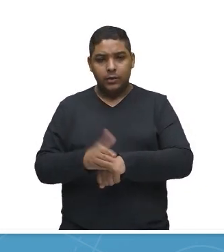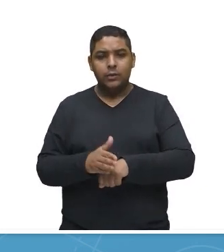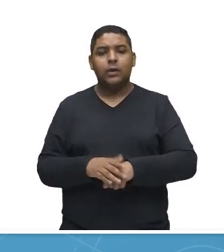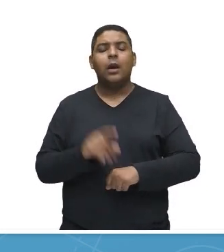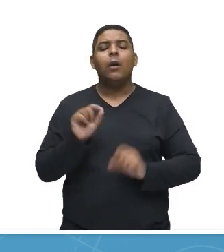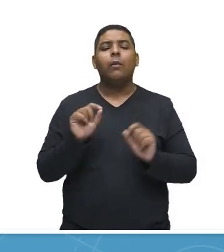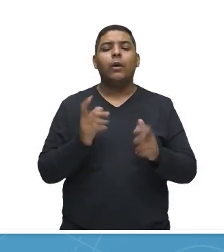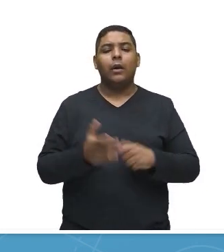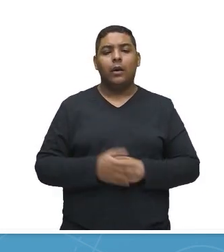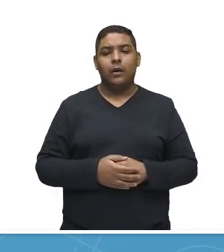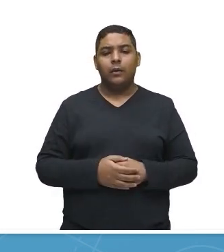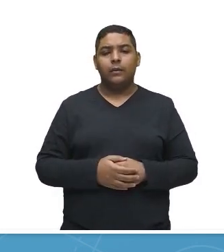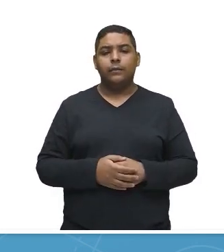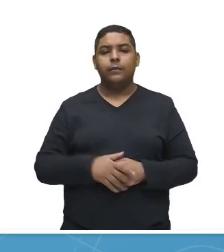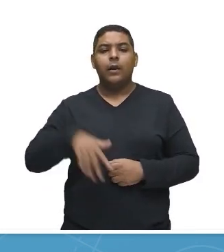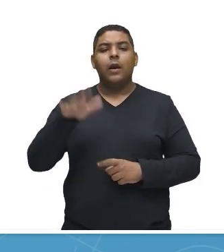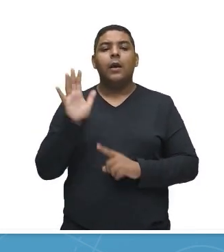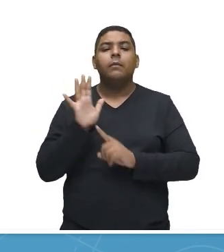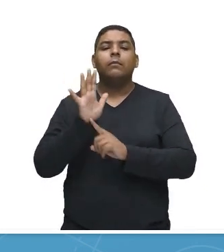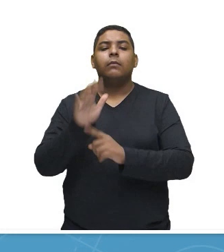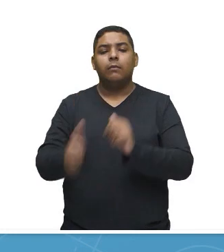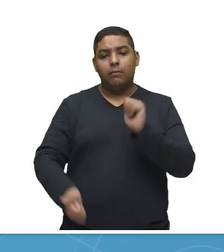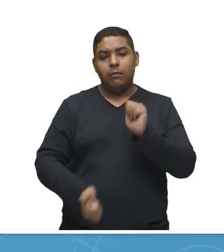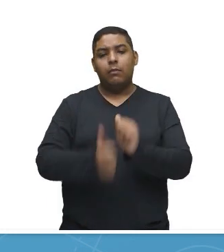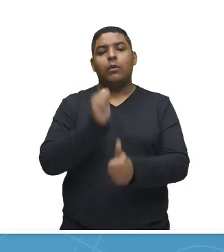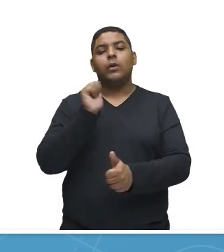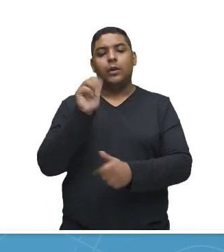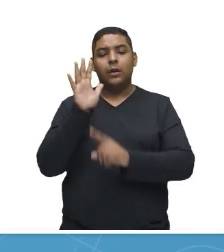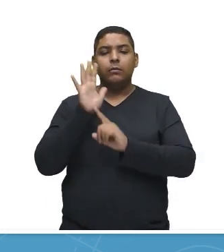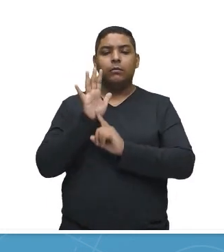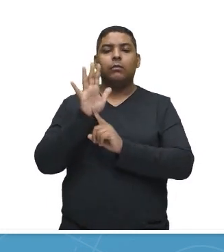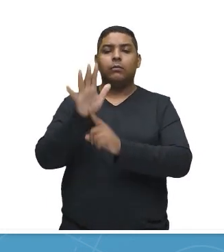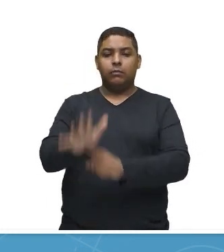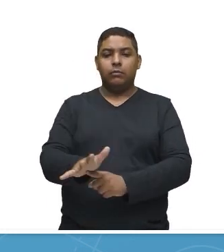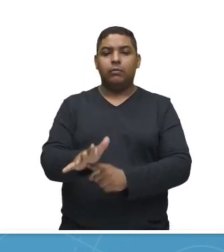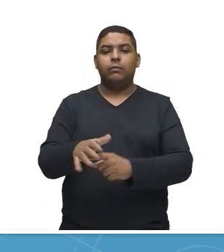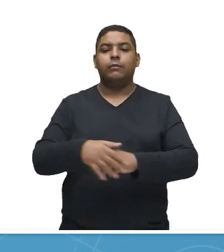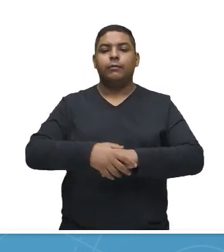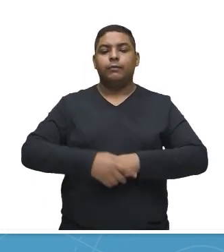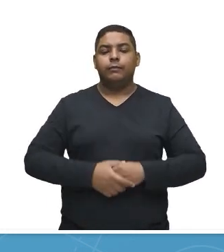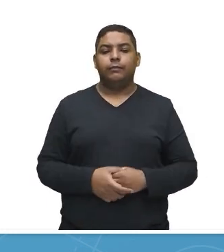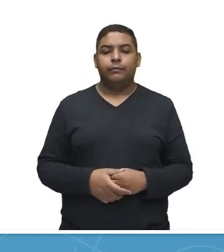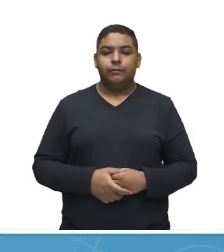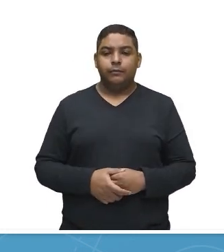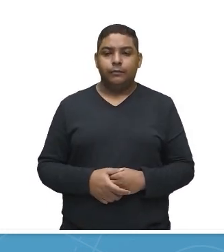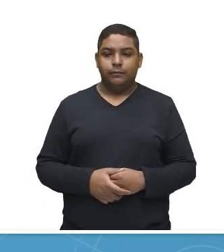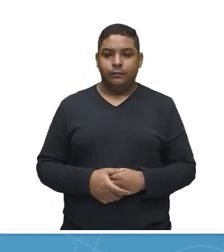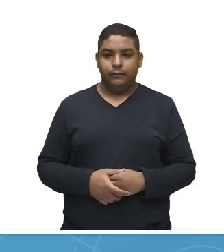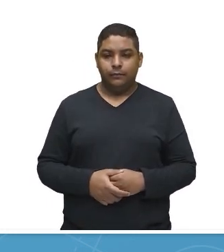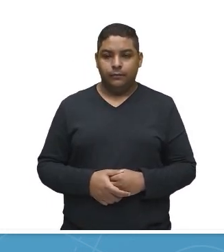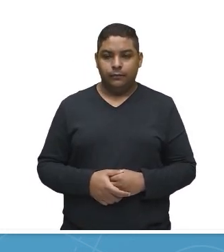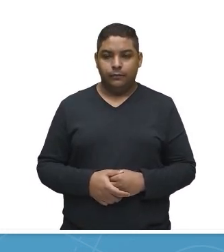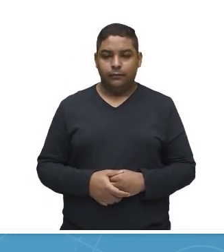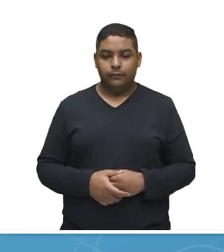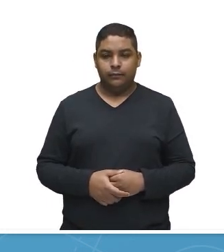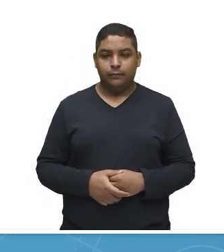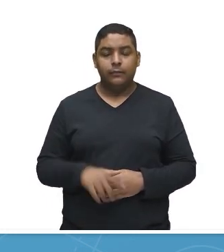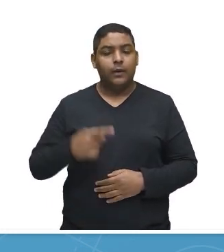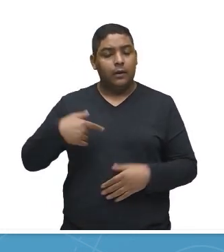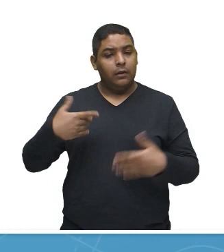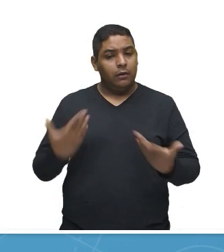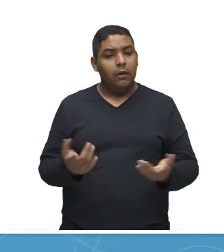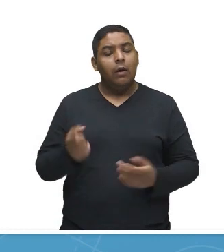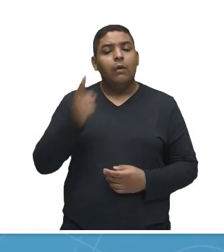ele é praticado como modalidade de demonstração, tá? Então vocês viram